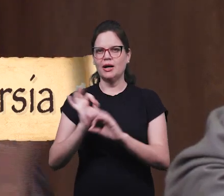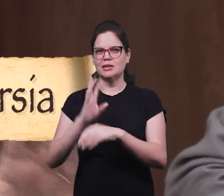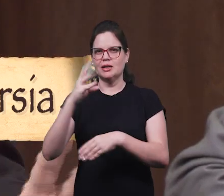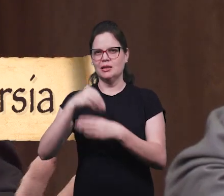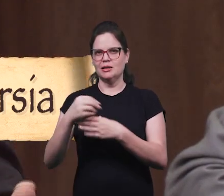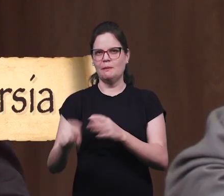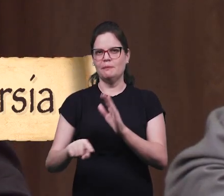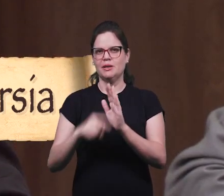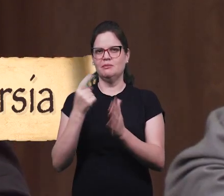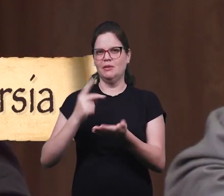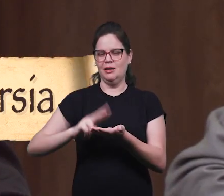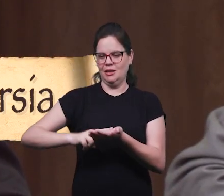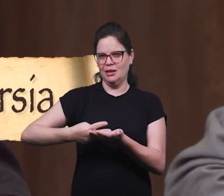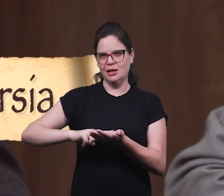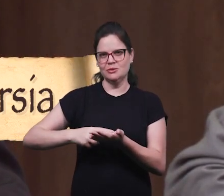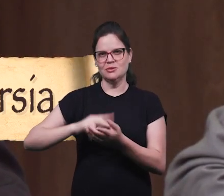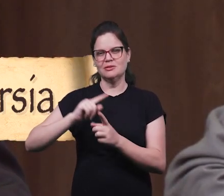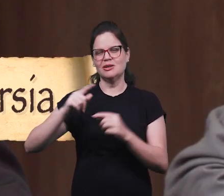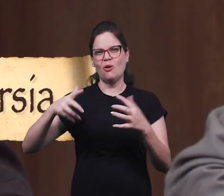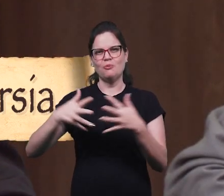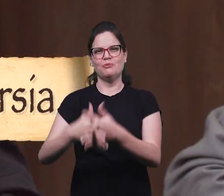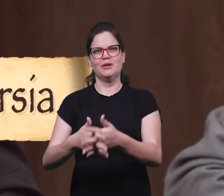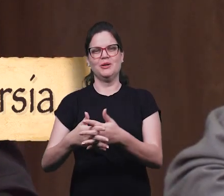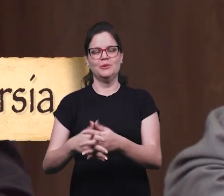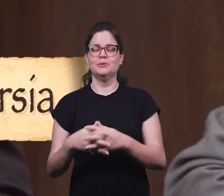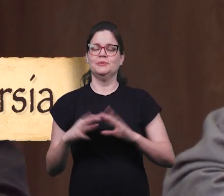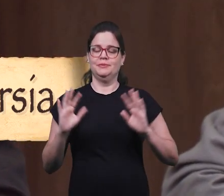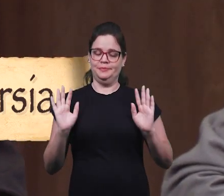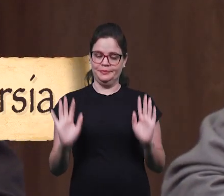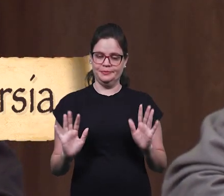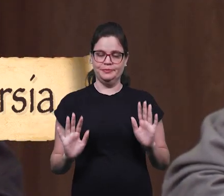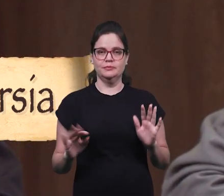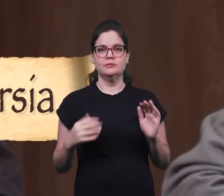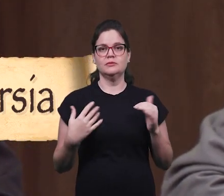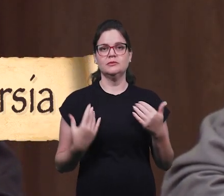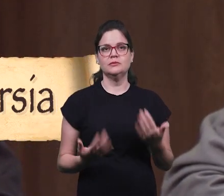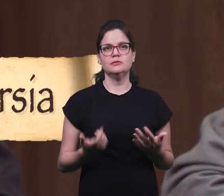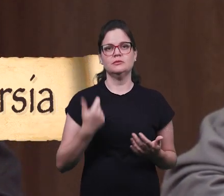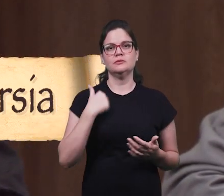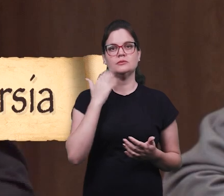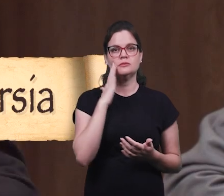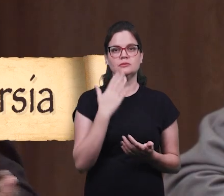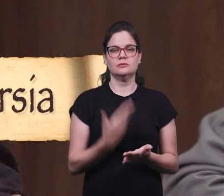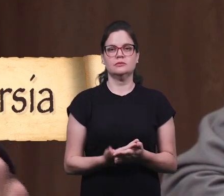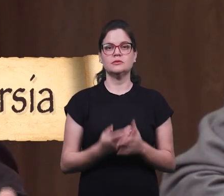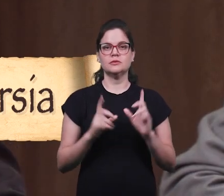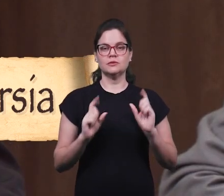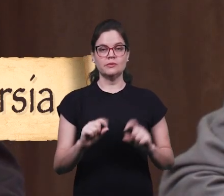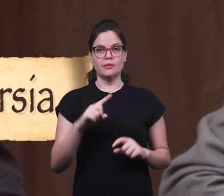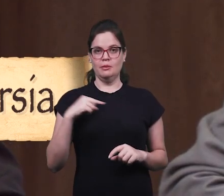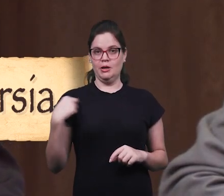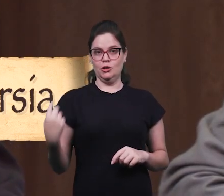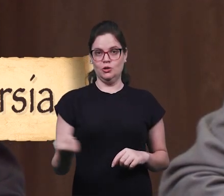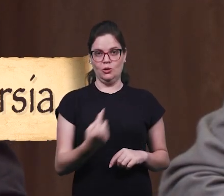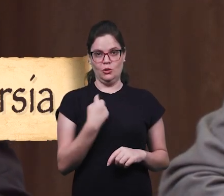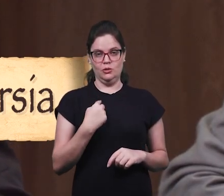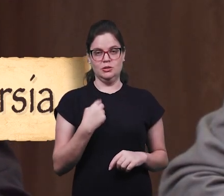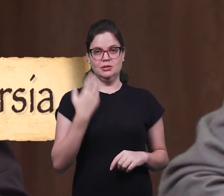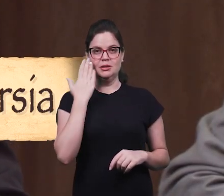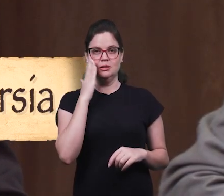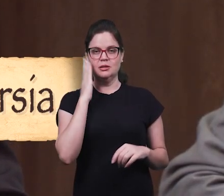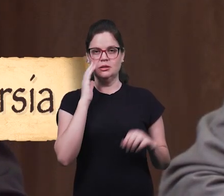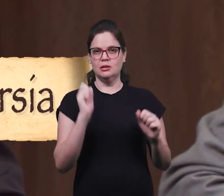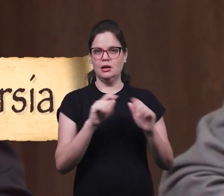eles complicaram mais tudo. Então, assim, eu acredito que para a gente se situar